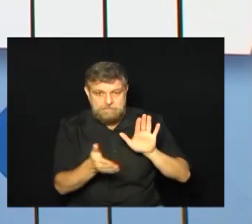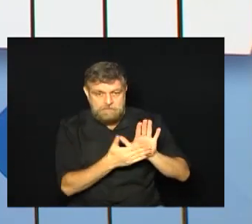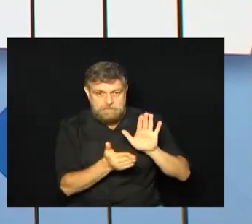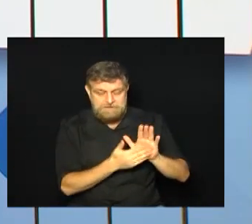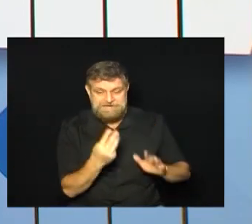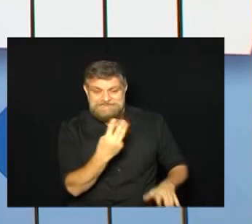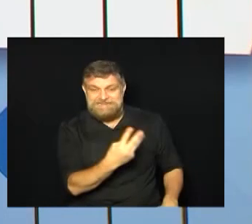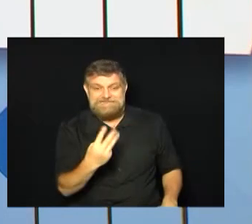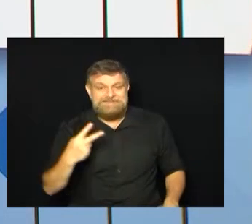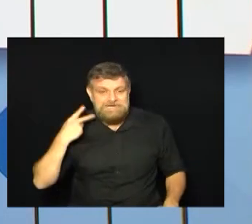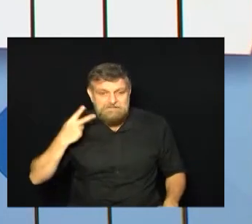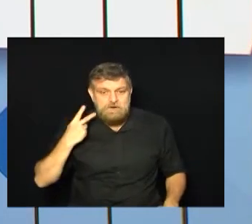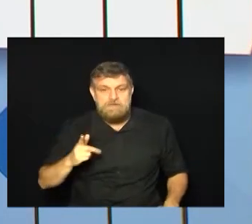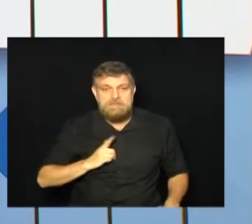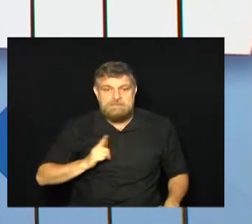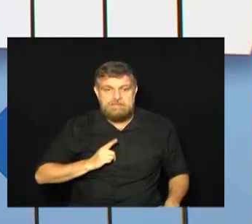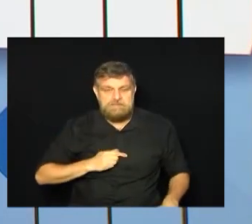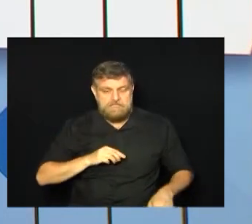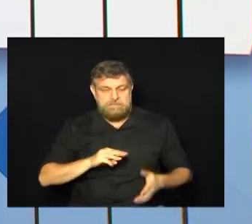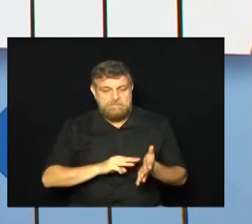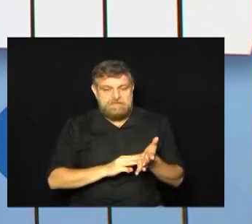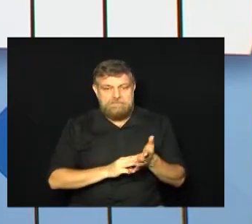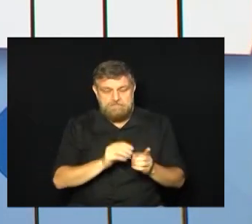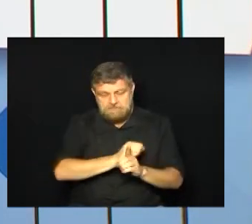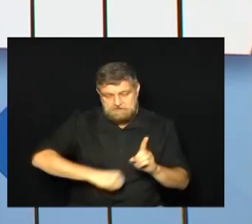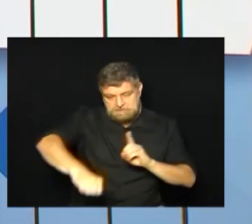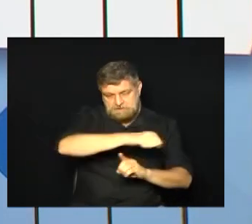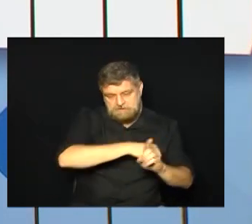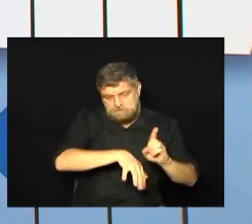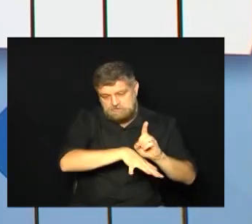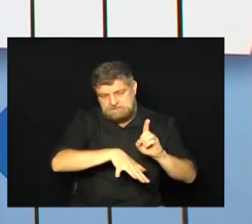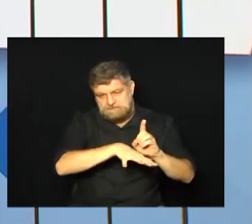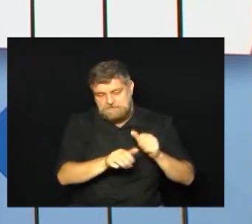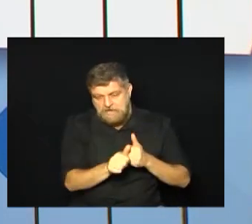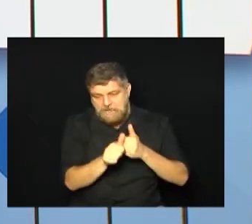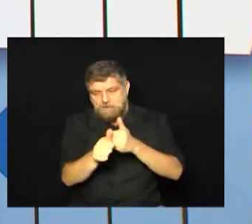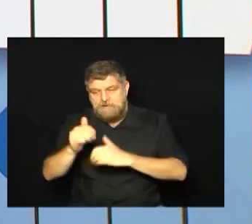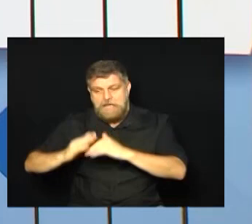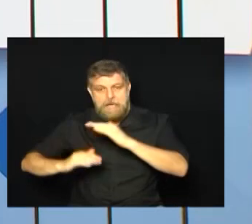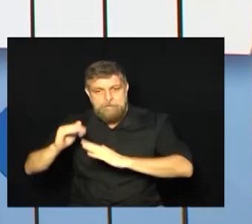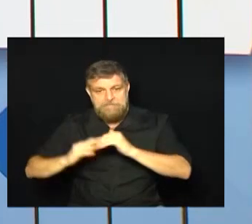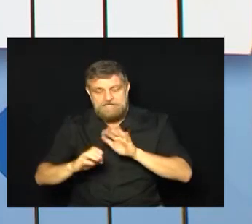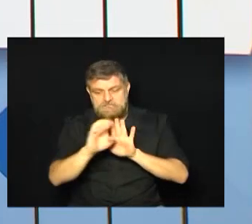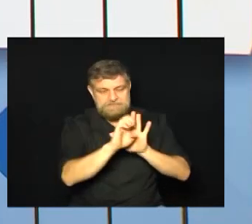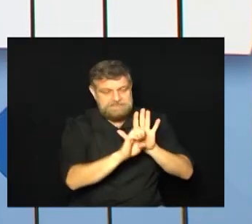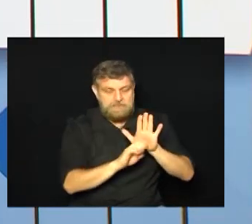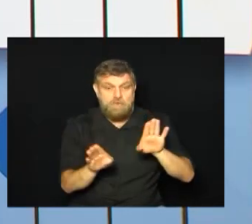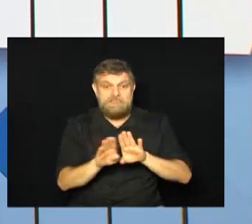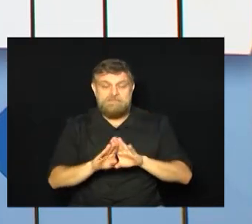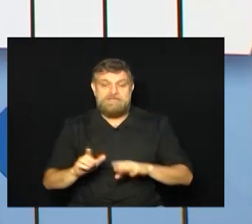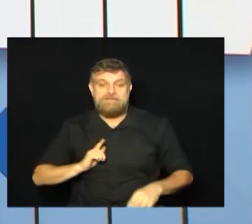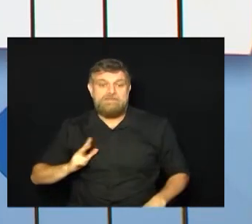33 vereadores pode contar com membros da sociedade civil e serve para acompanhar a atuação estatal ou